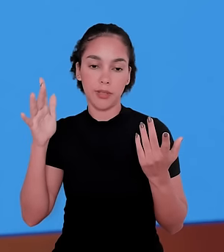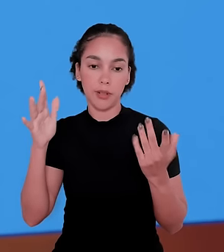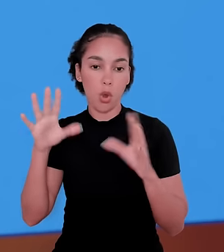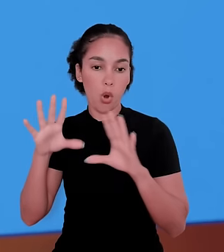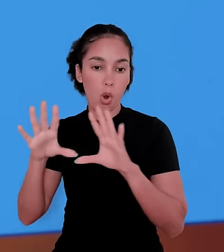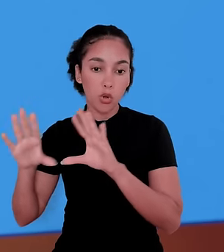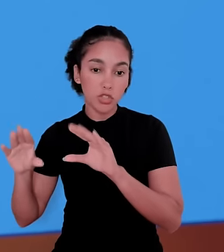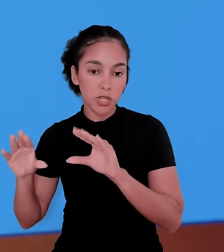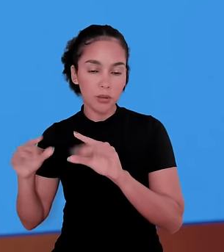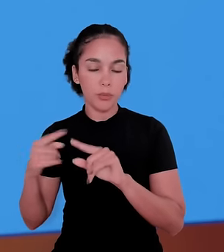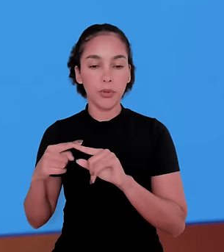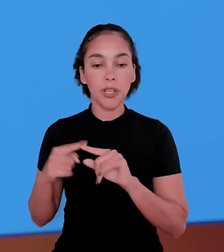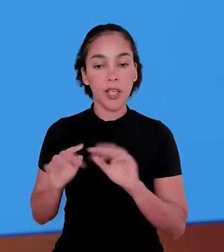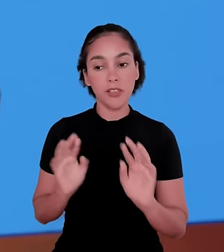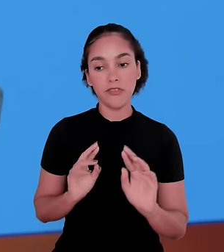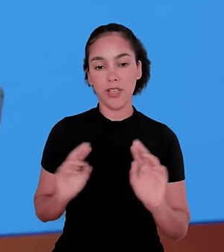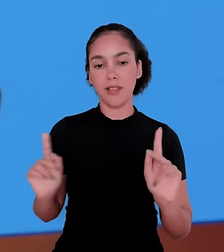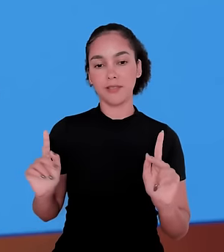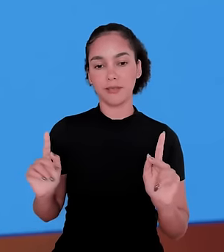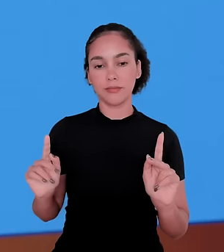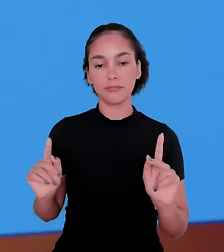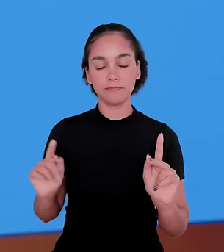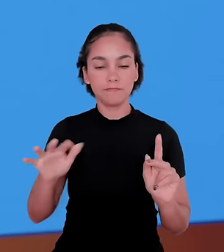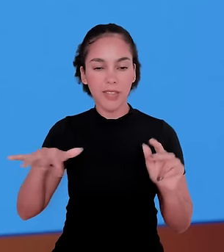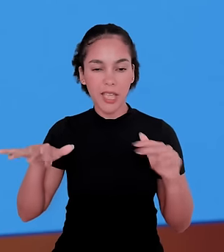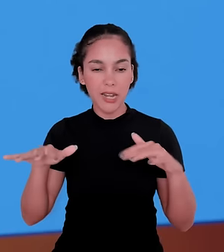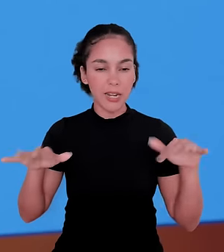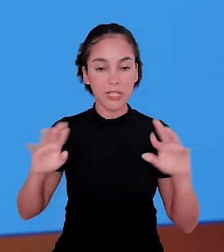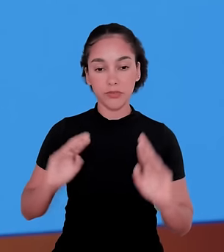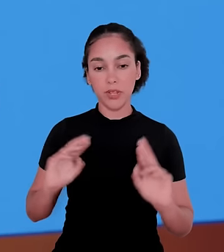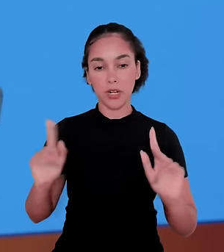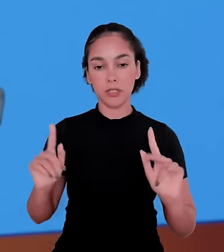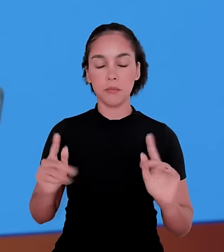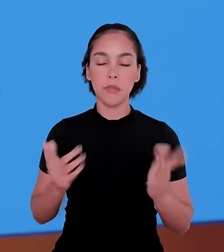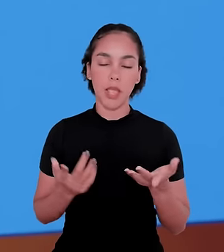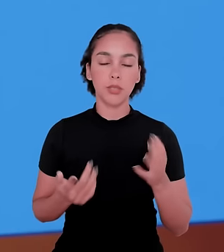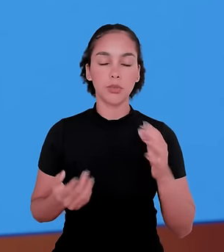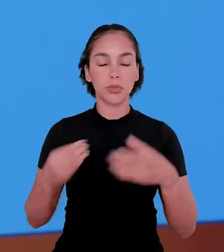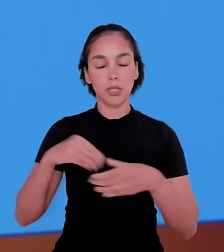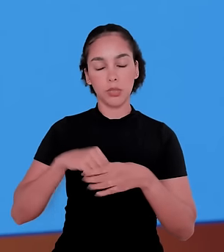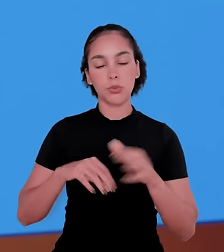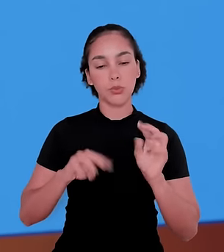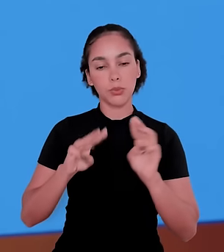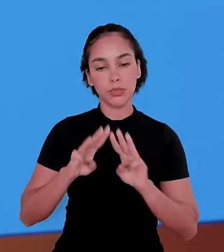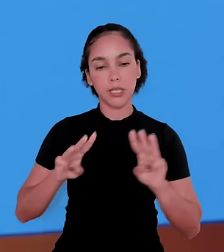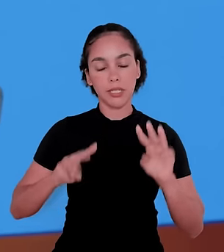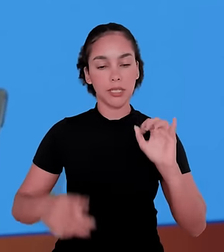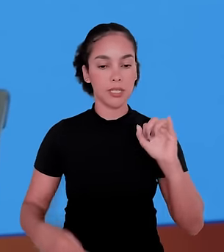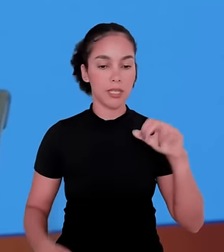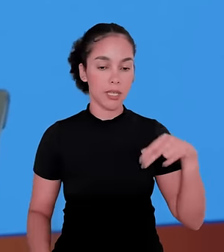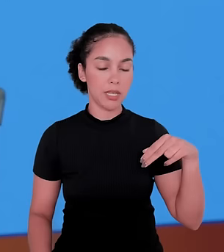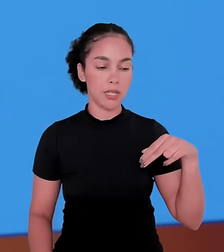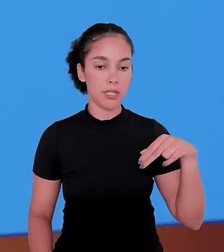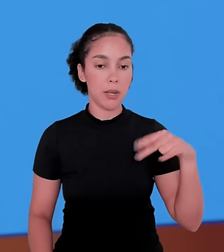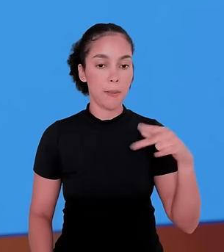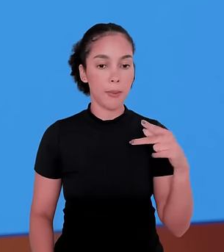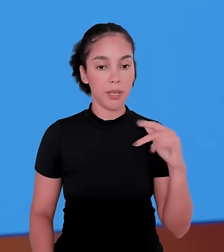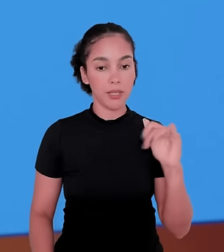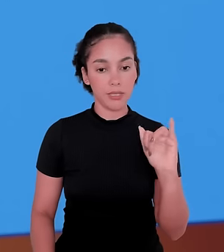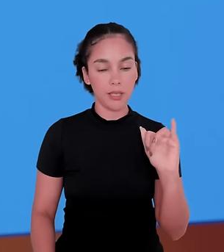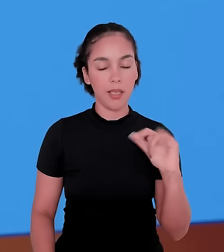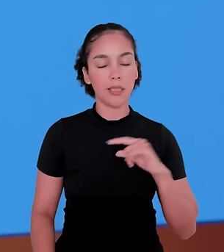são Ramos diferentes entende então com o que que você tem que fazer no site do INPI existe o que a gente chama de classificador de